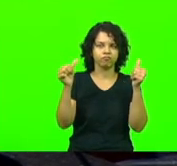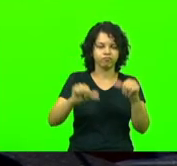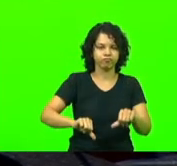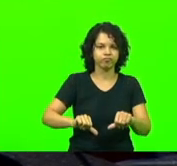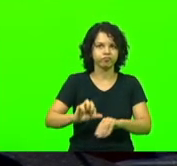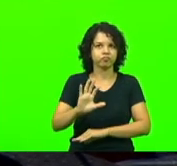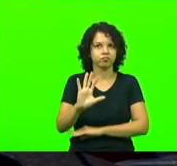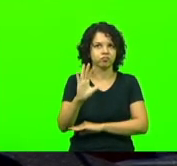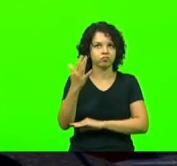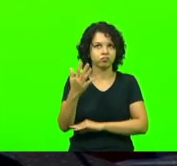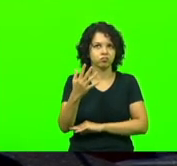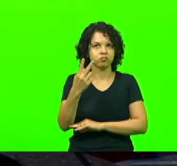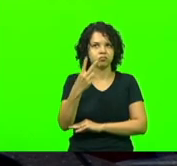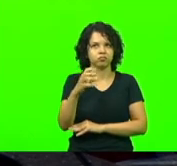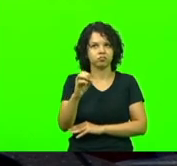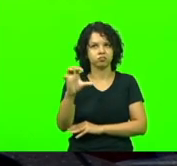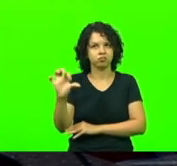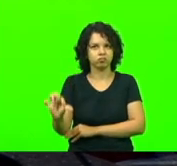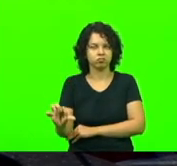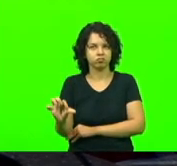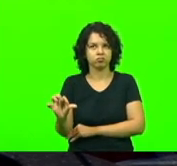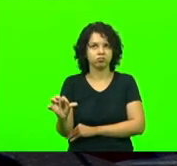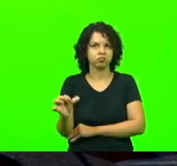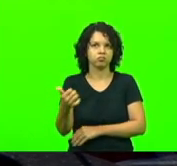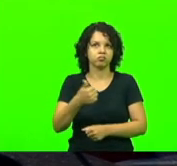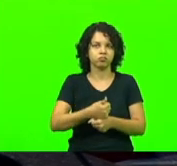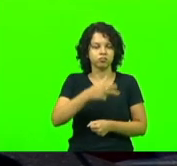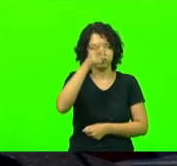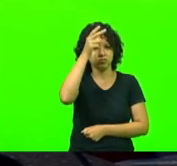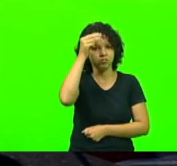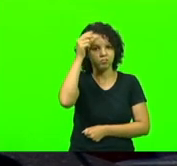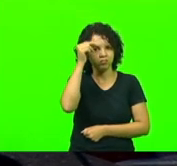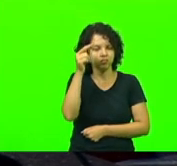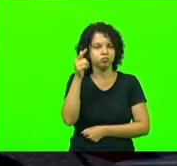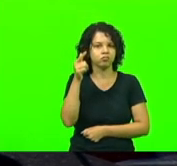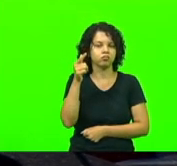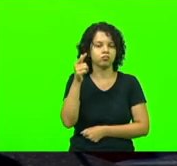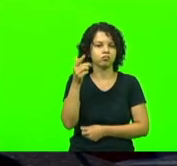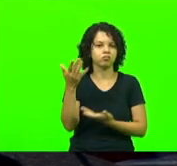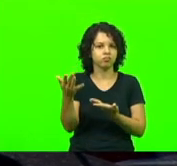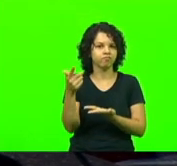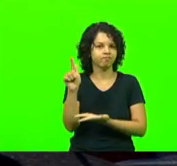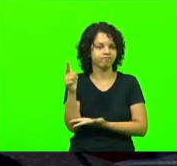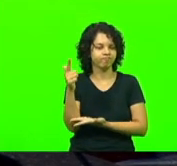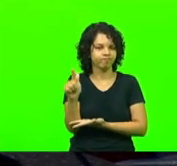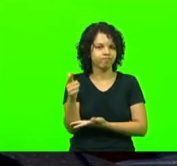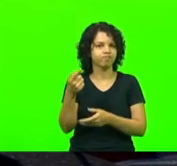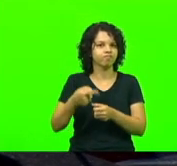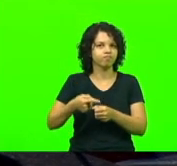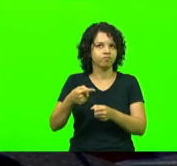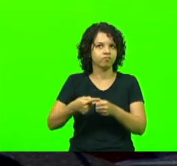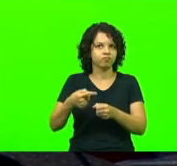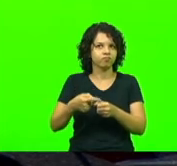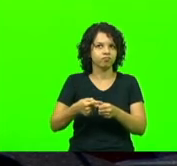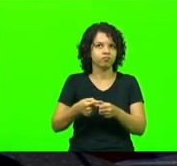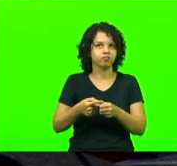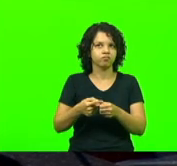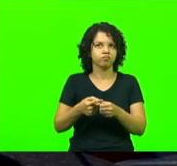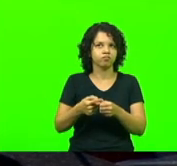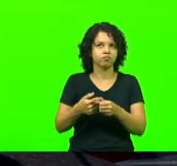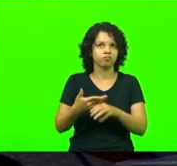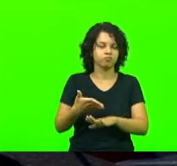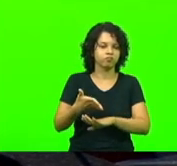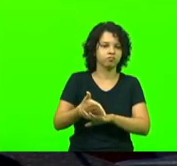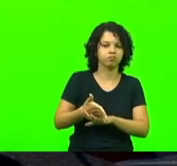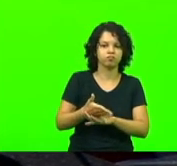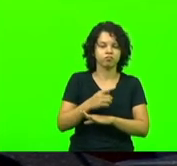acontecendo em 2009, quando eu assumi a prefeitura de Gaspar. Nós estávamos com a cidade sem acesso,